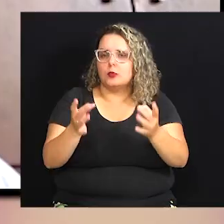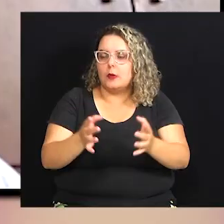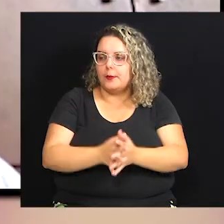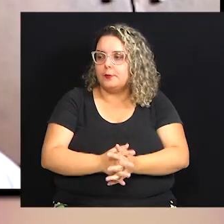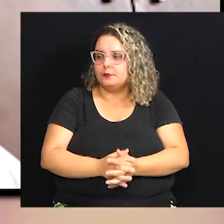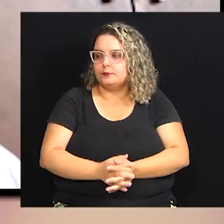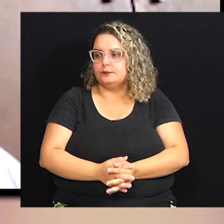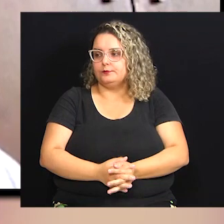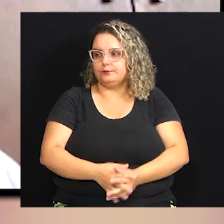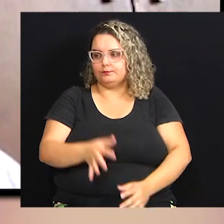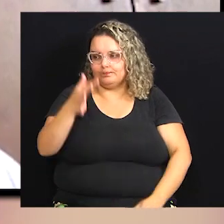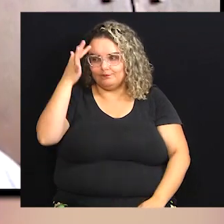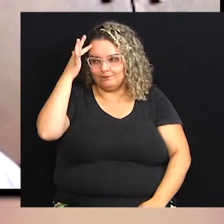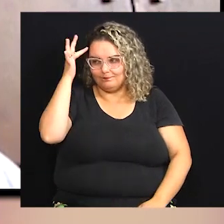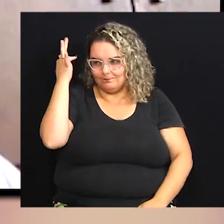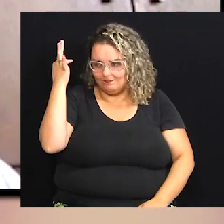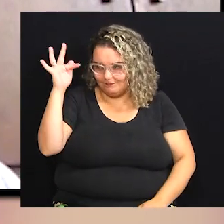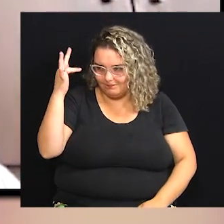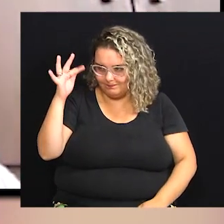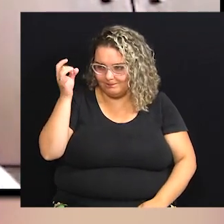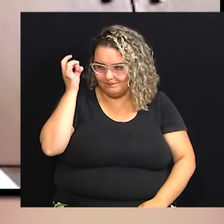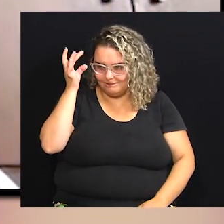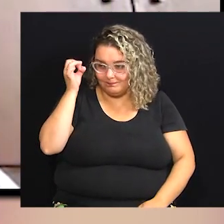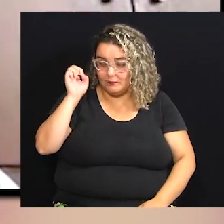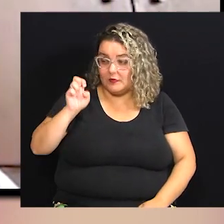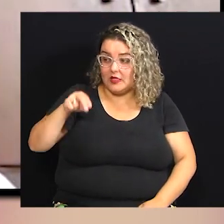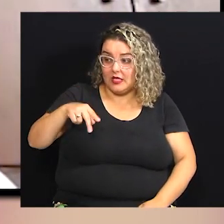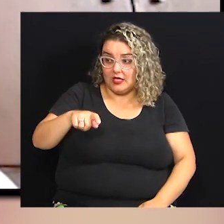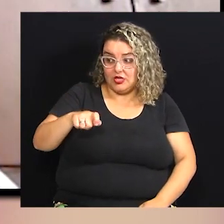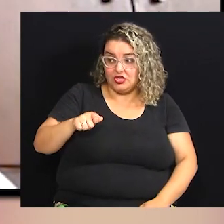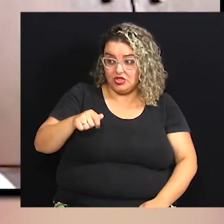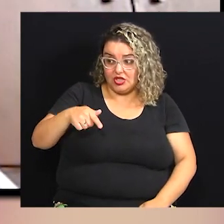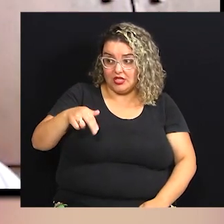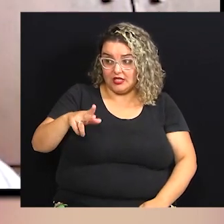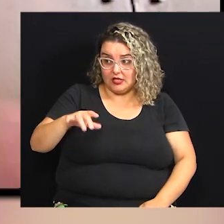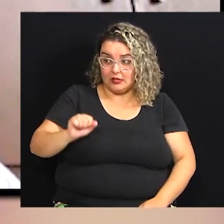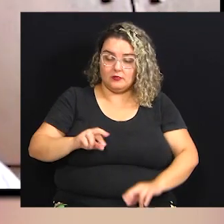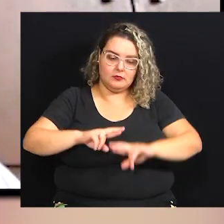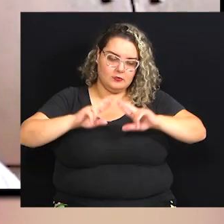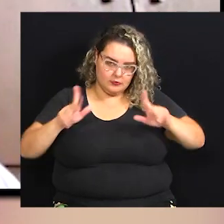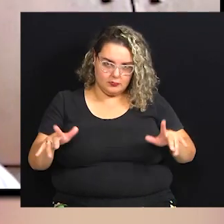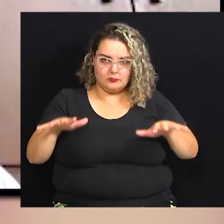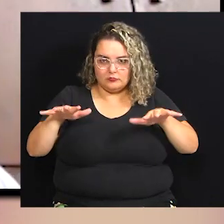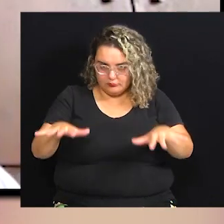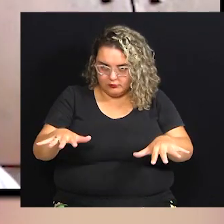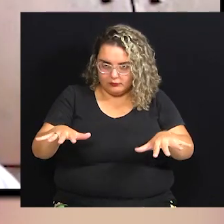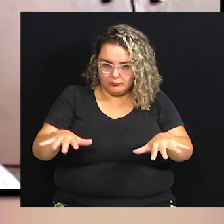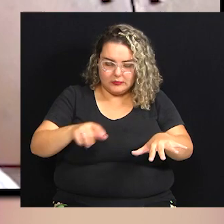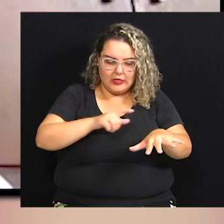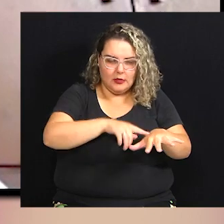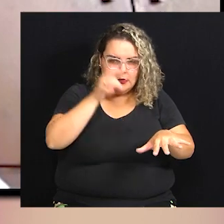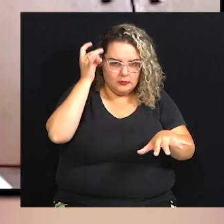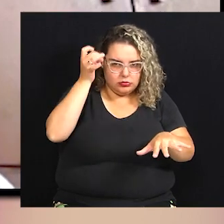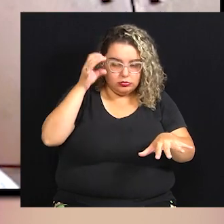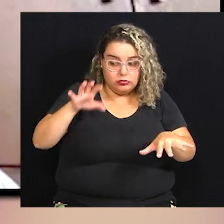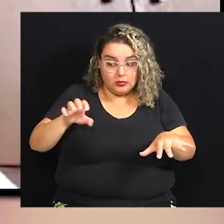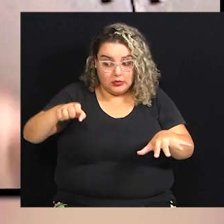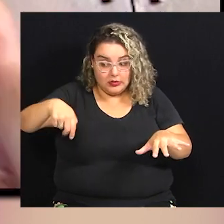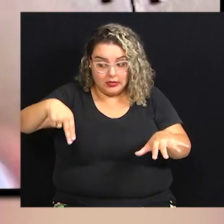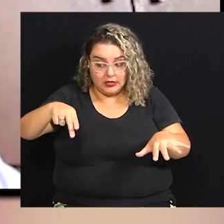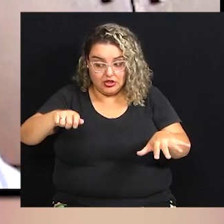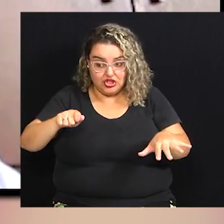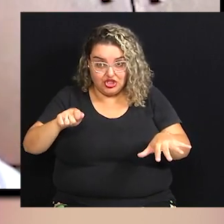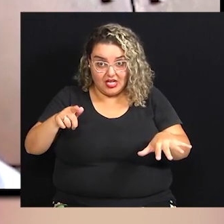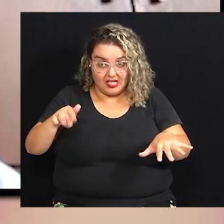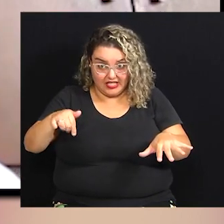doer? Dor de cabeça e enxaqueca são duas coisas diferentes que a gente precisa entender. Muitas vezes a gente